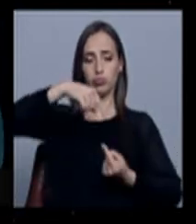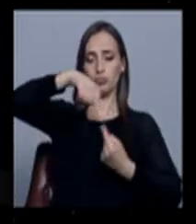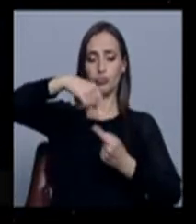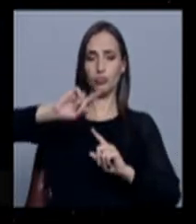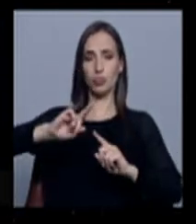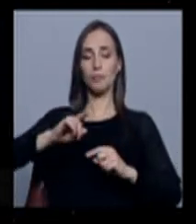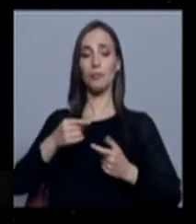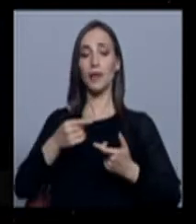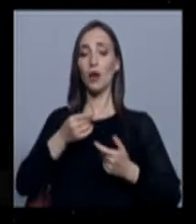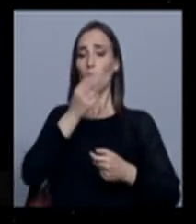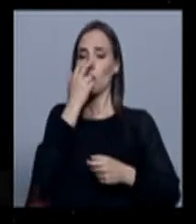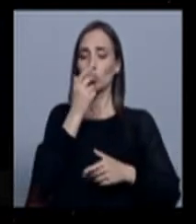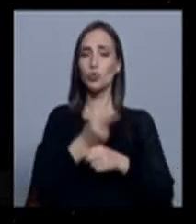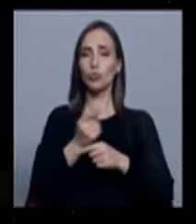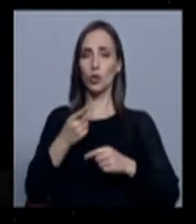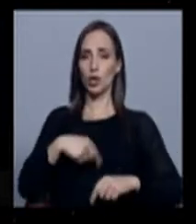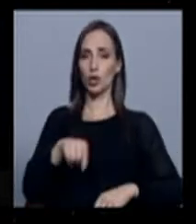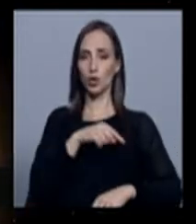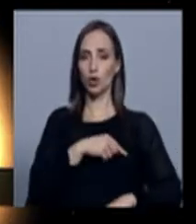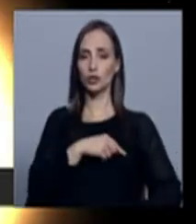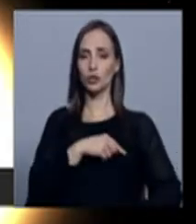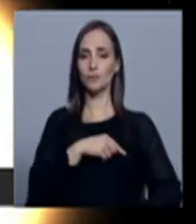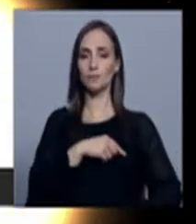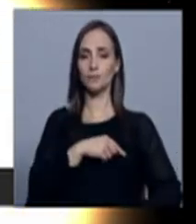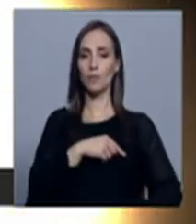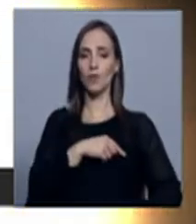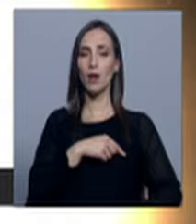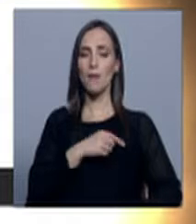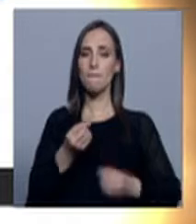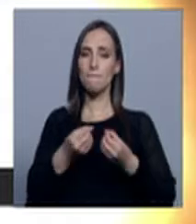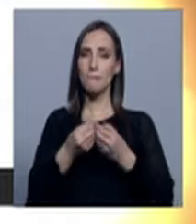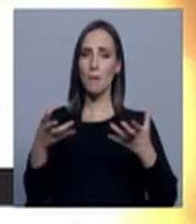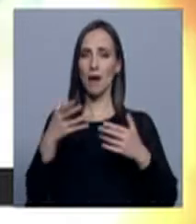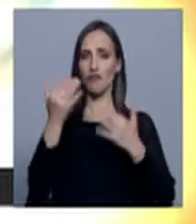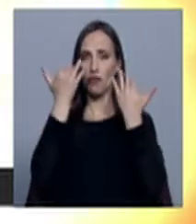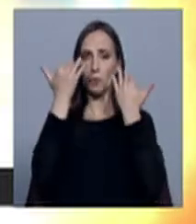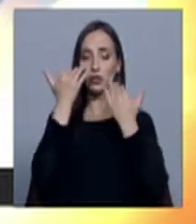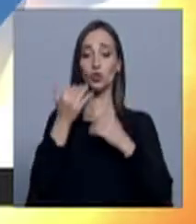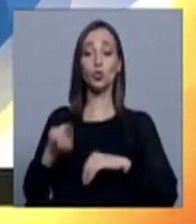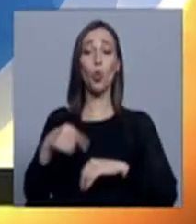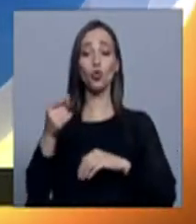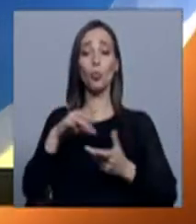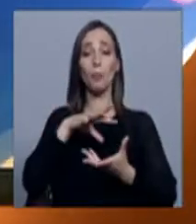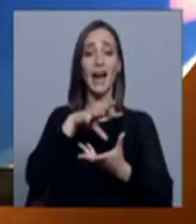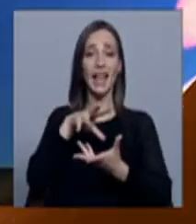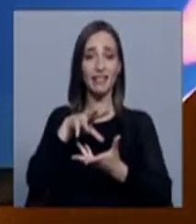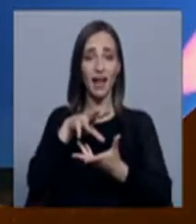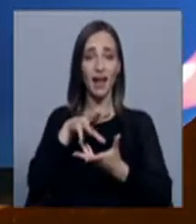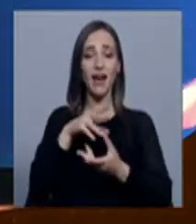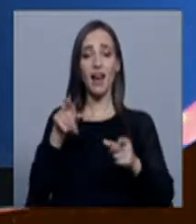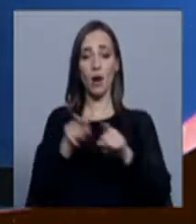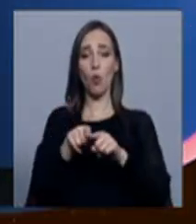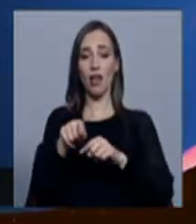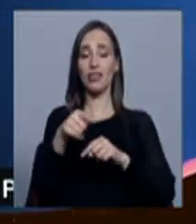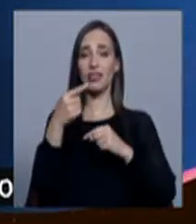Daniel, porque nós cada vez temos mais indicações de que houve outro planeta no Sistema Solar que teve estas andanças pelo